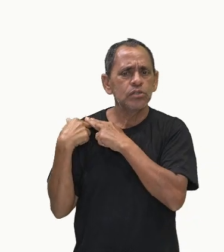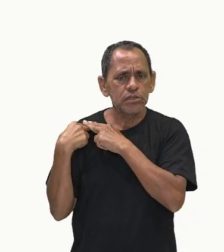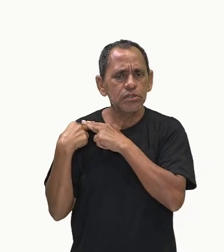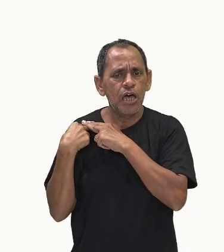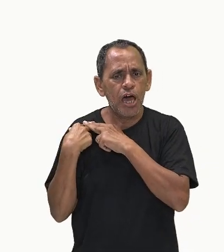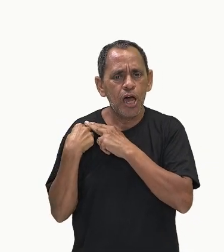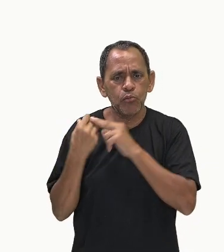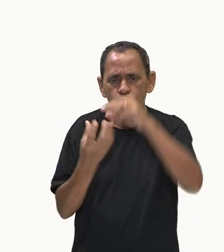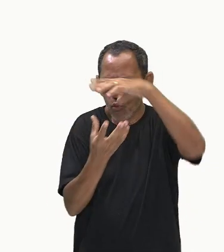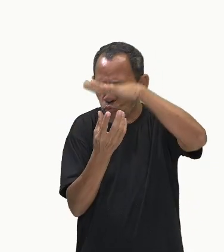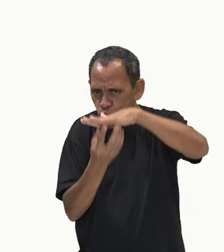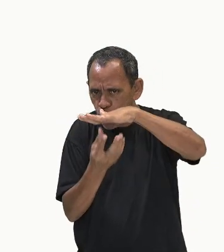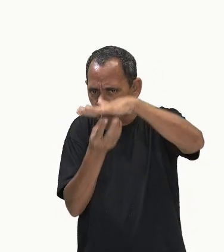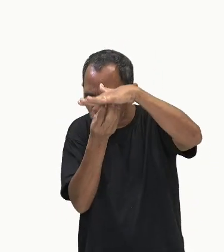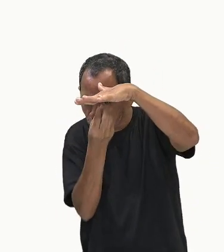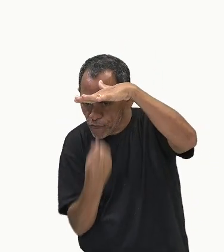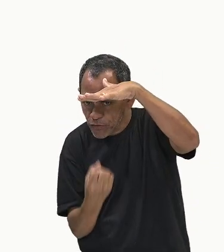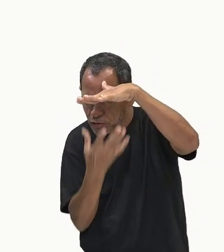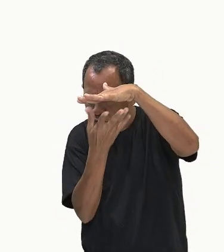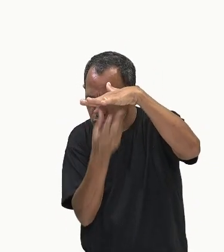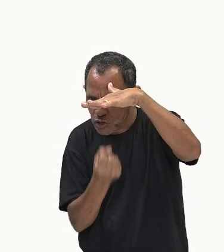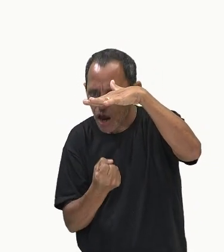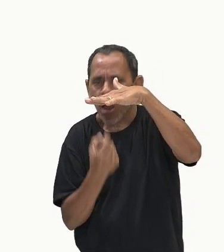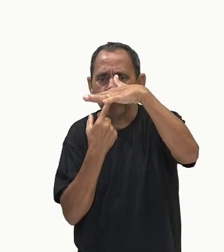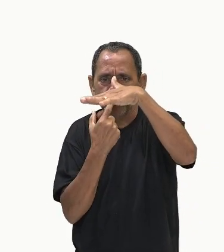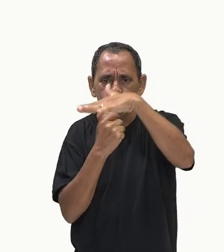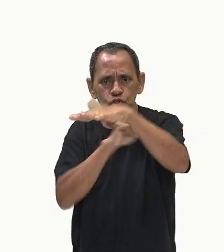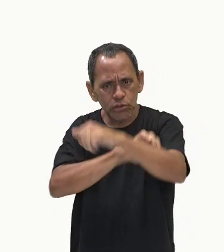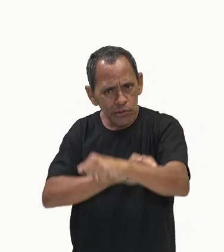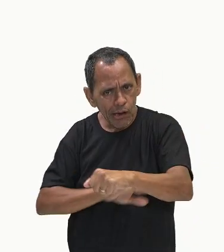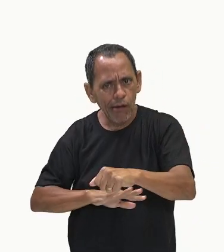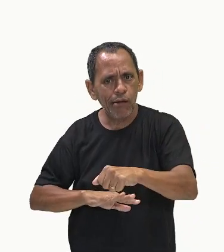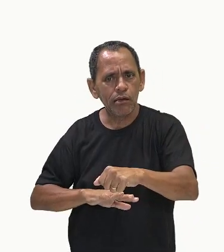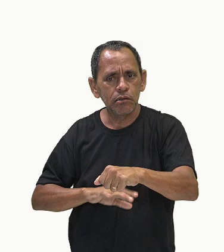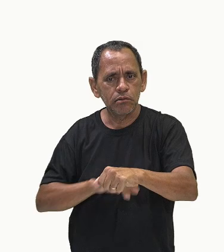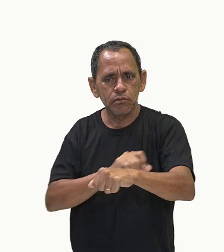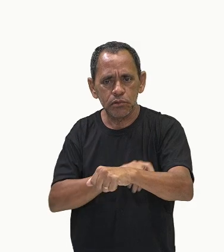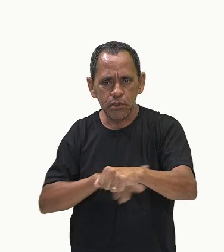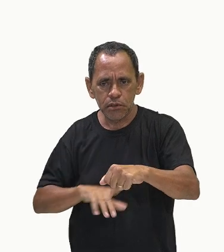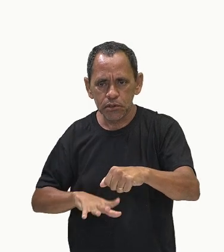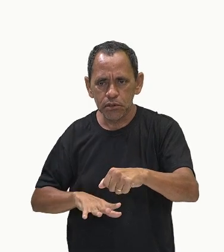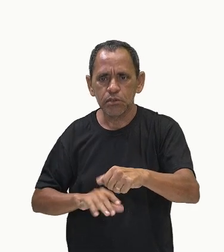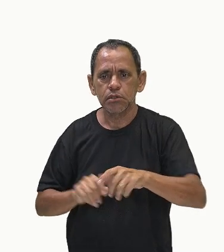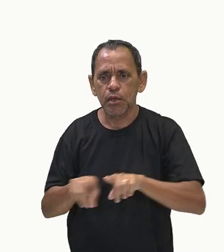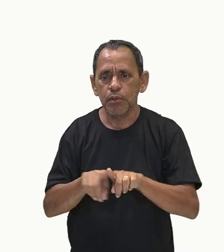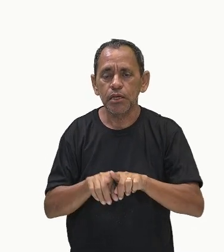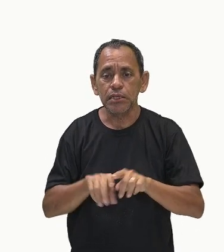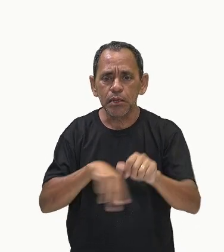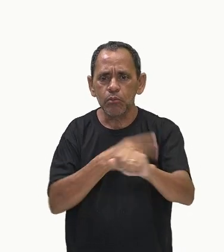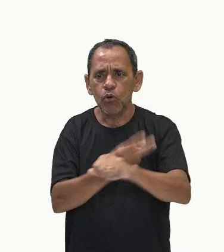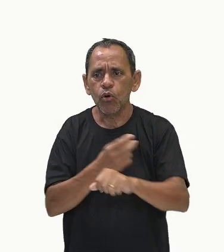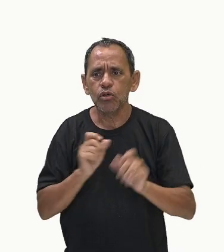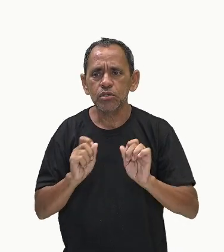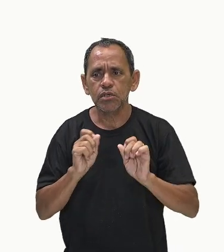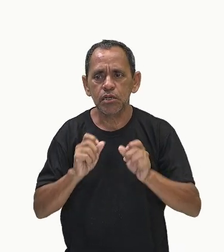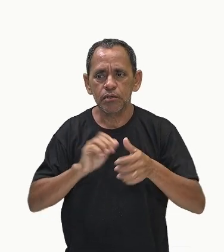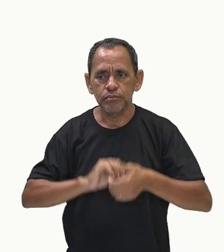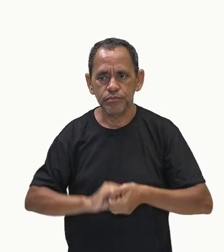rim são os néfrons que filtram o sangue. E depois de filtrado, ele vai passar pelos túbulos renais